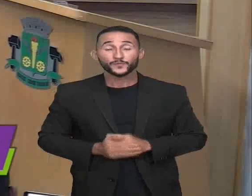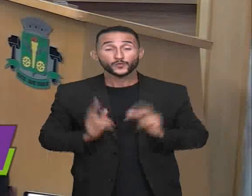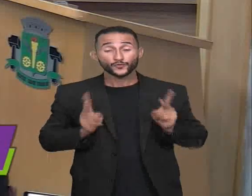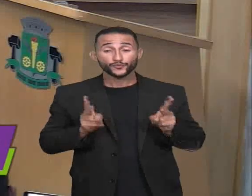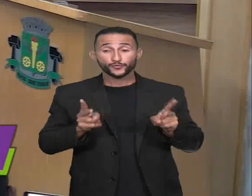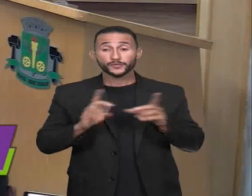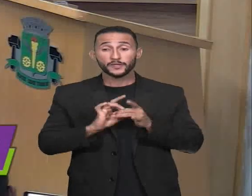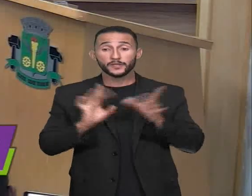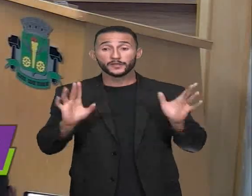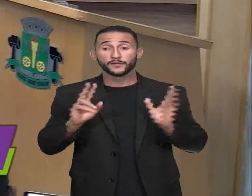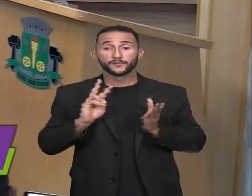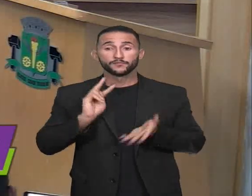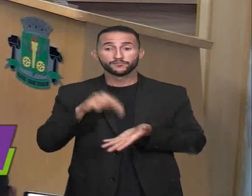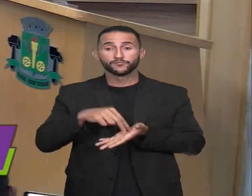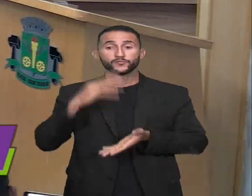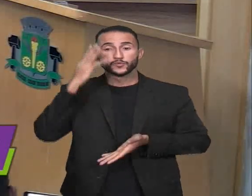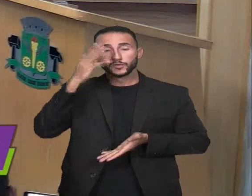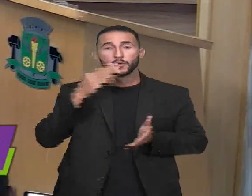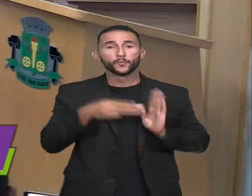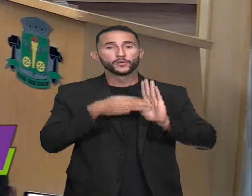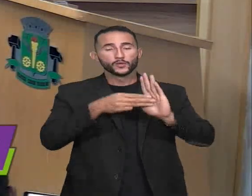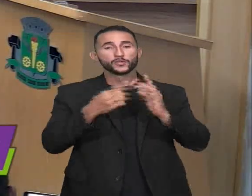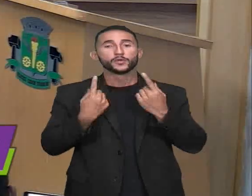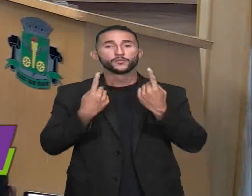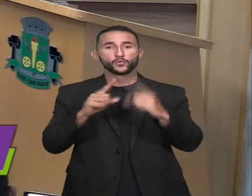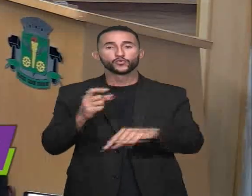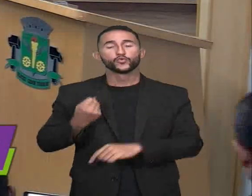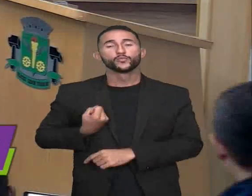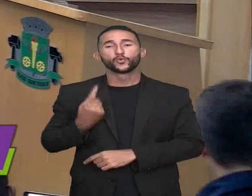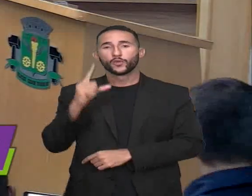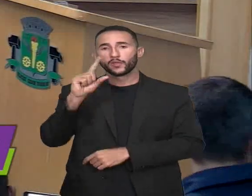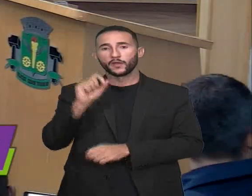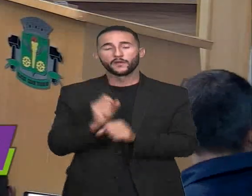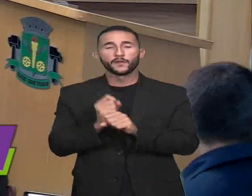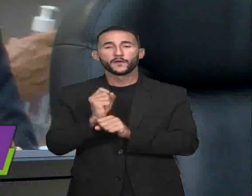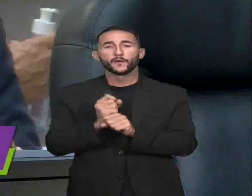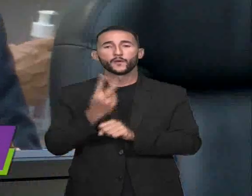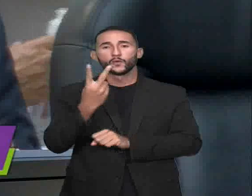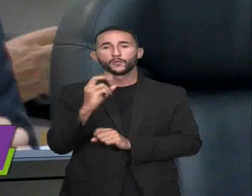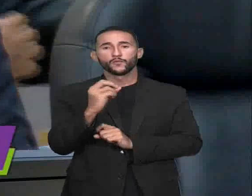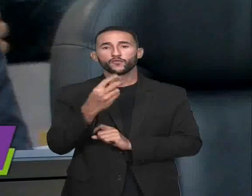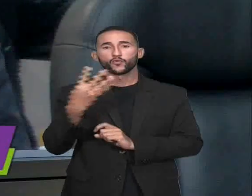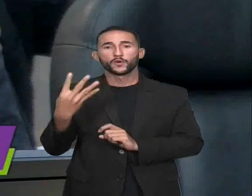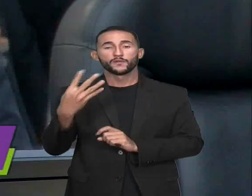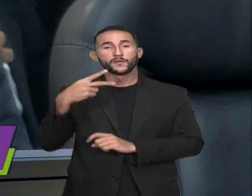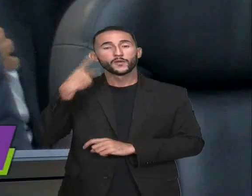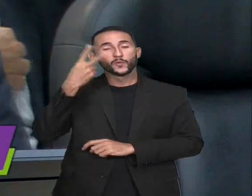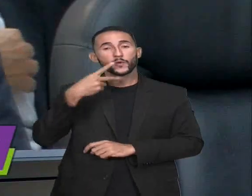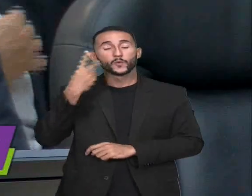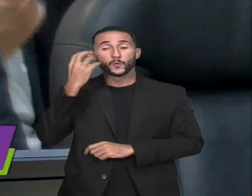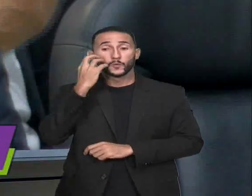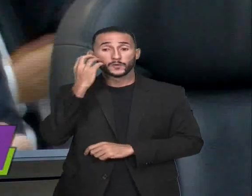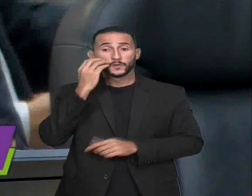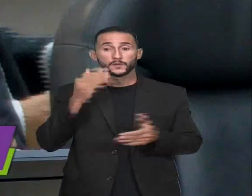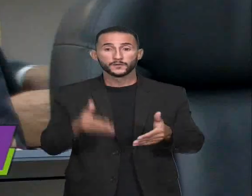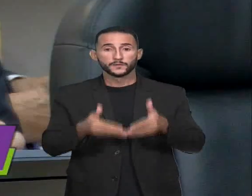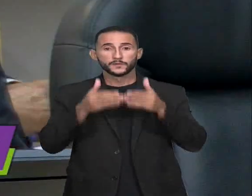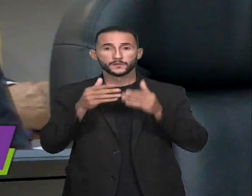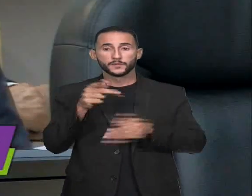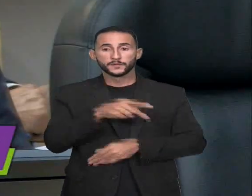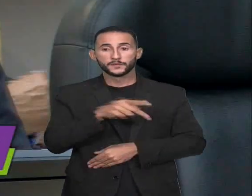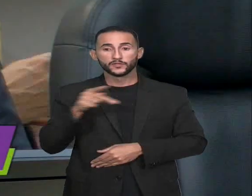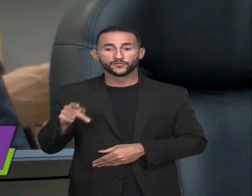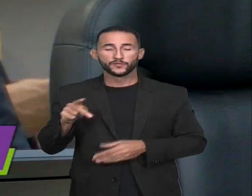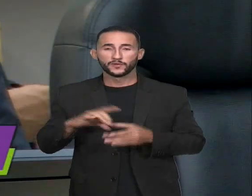Continua em discussão A Moção de repúdio 10 de 2024 da Nobre vereadora Lúcia da Saúde questão de ordem presidente questão de ordem a vereador